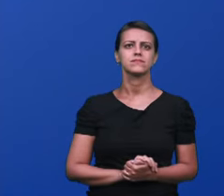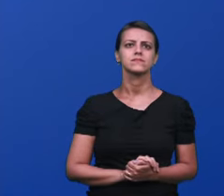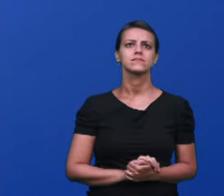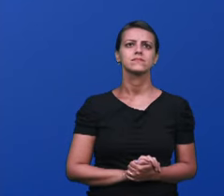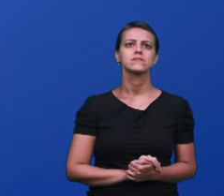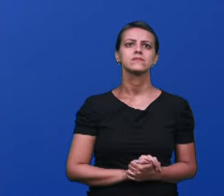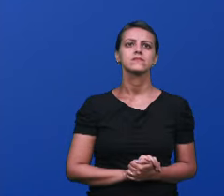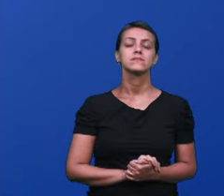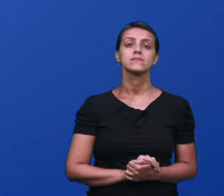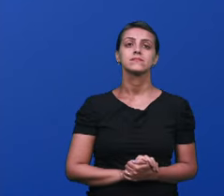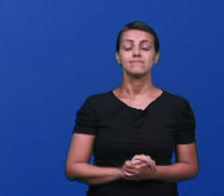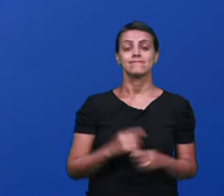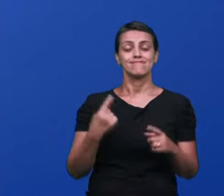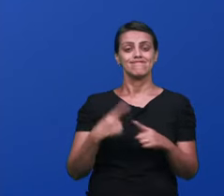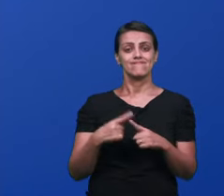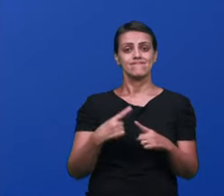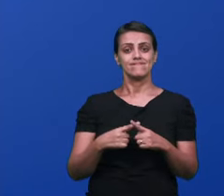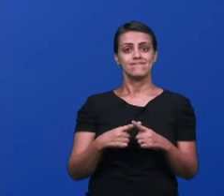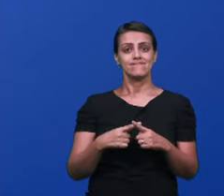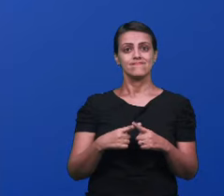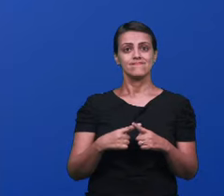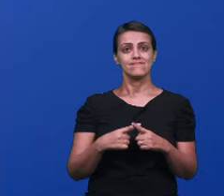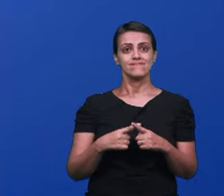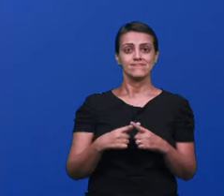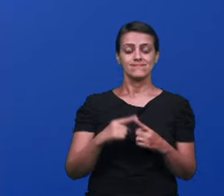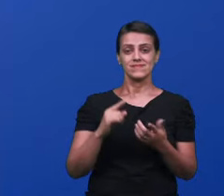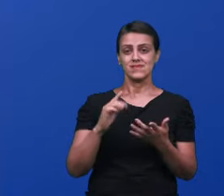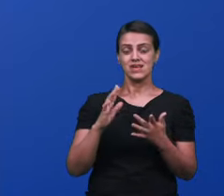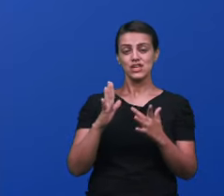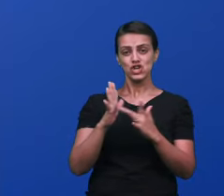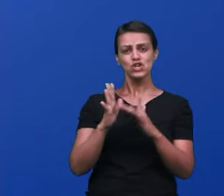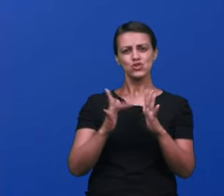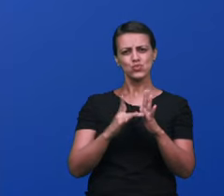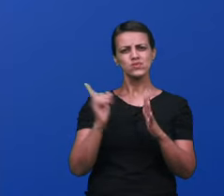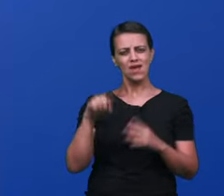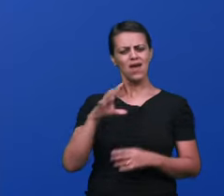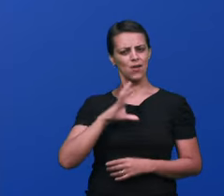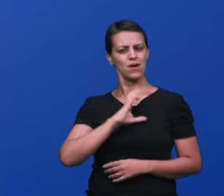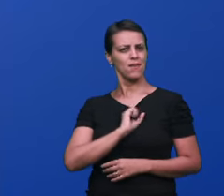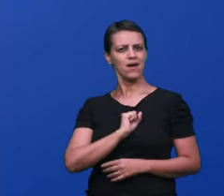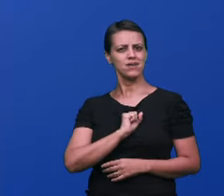o amado Jesus não conhece aqueles que estão nas